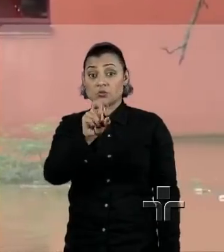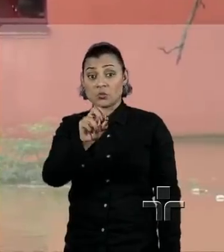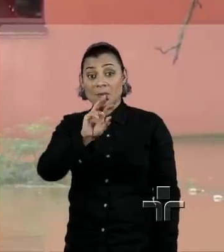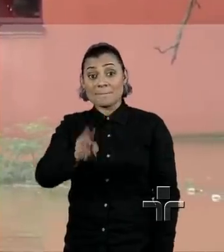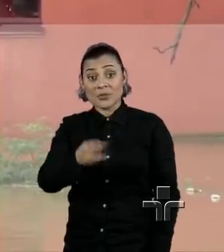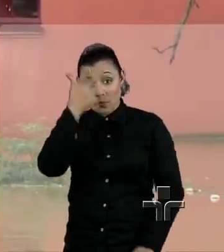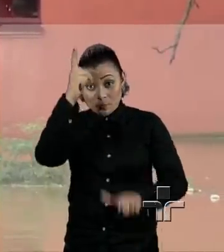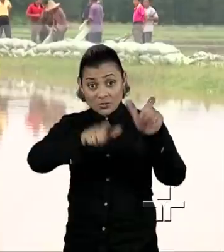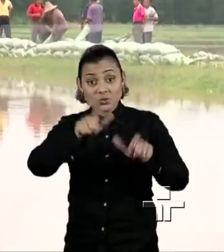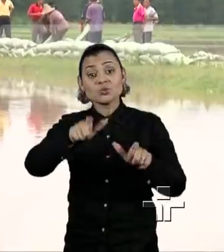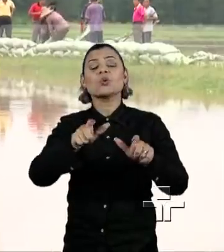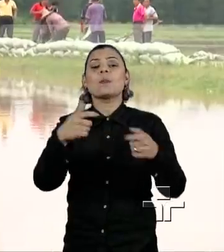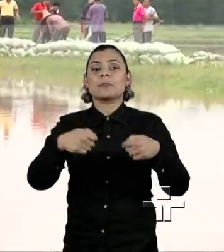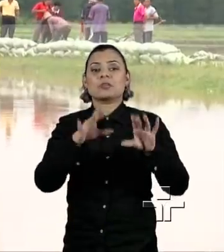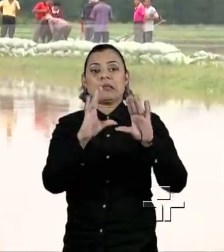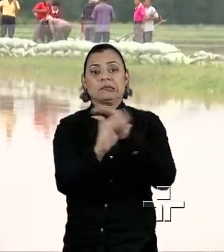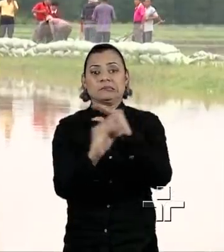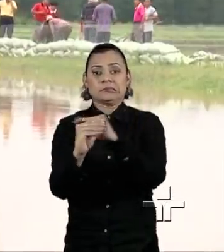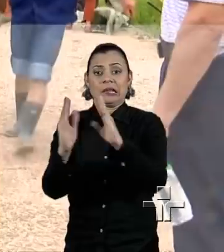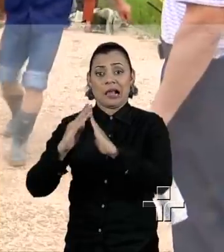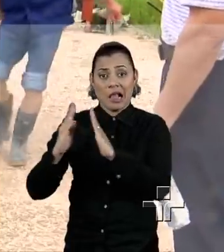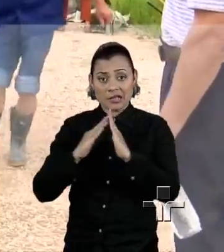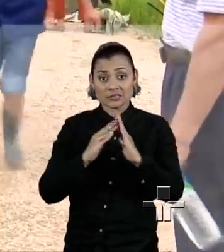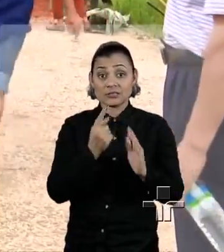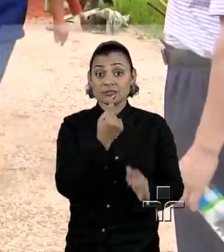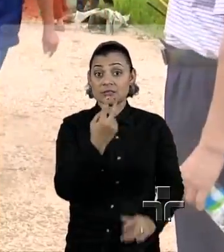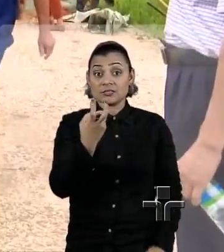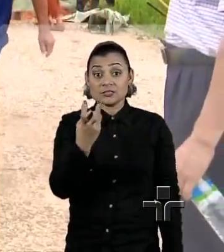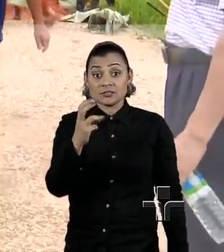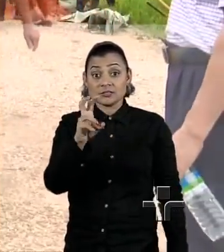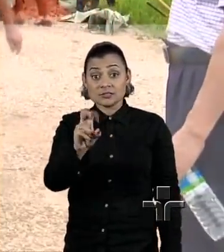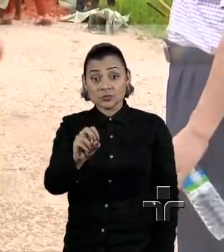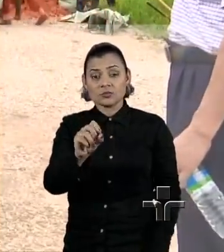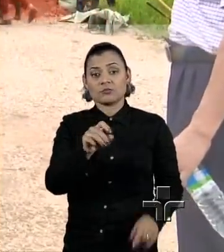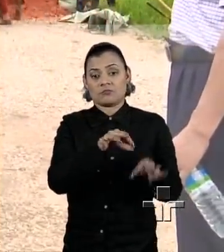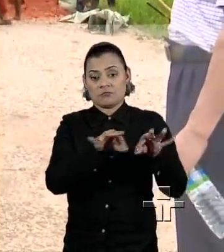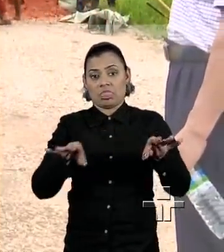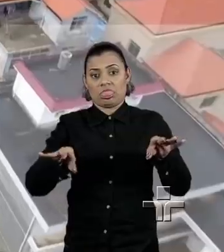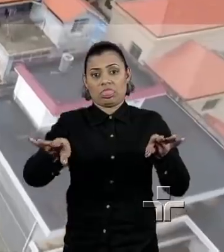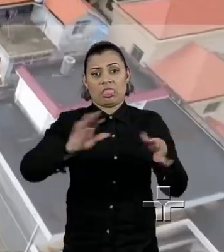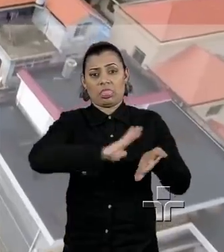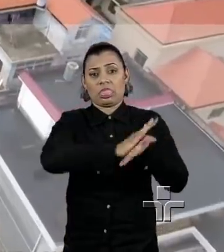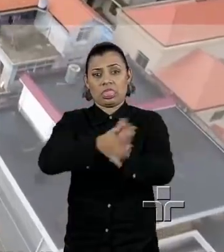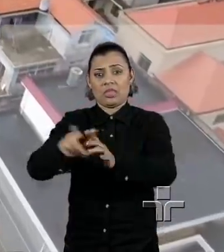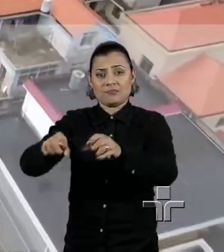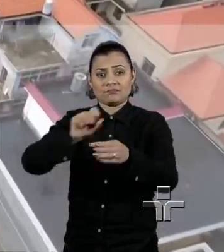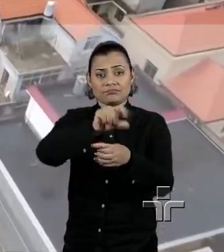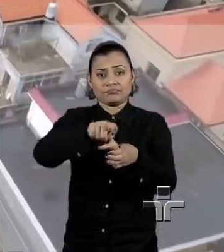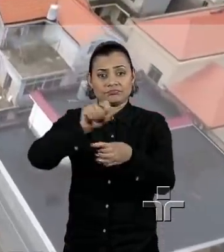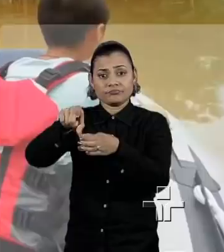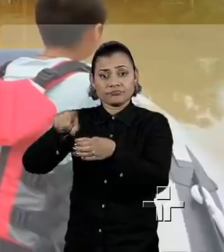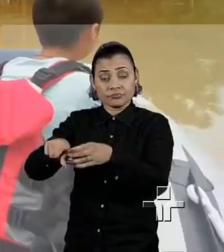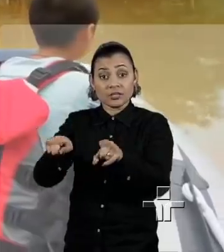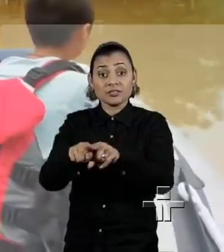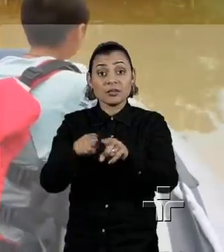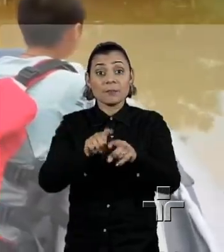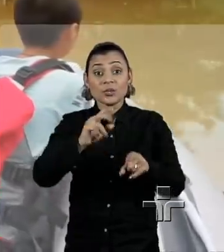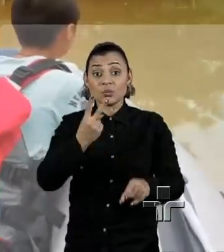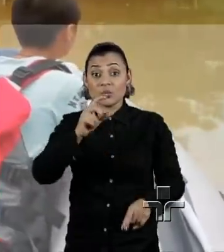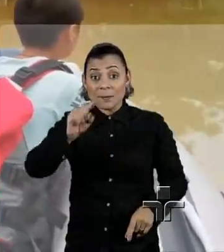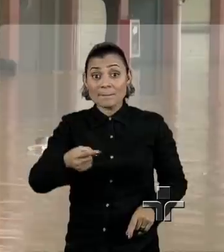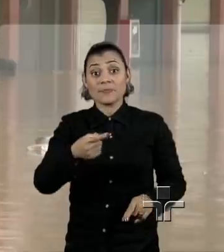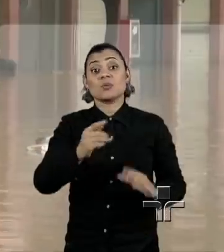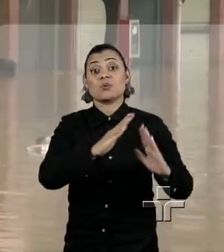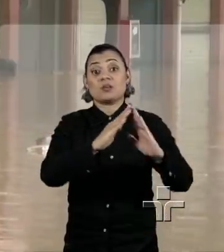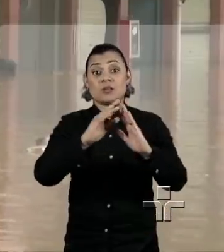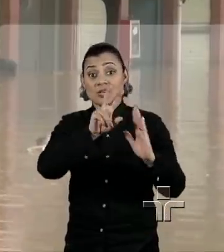9 províncias. Mais de 137 mil hectares de plantações foram danificados e quase 2.500 casas foram